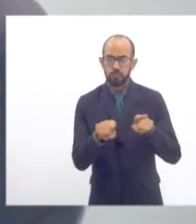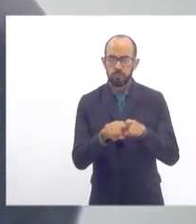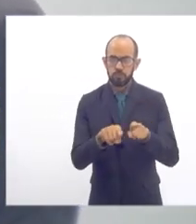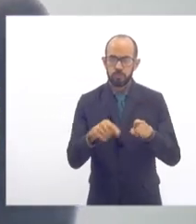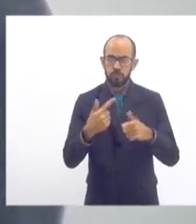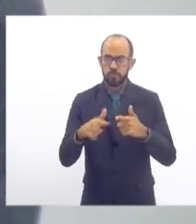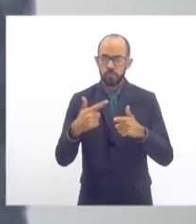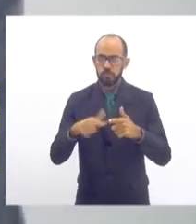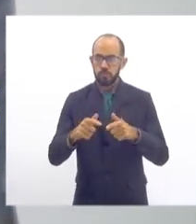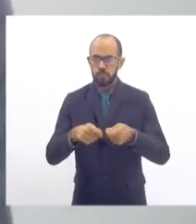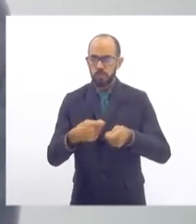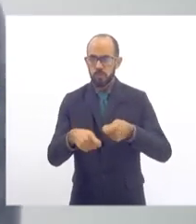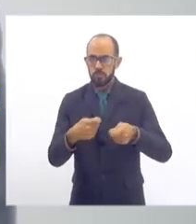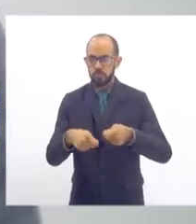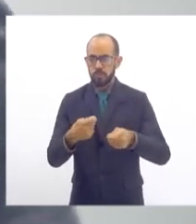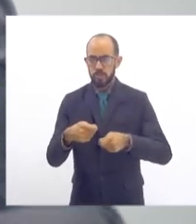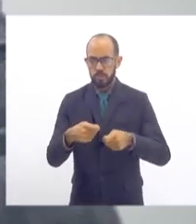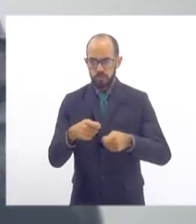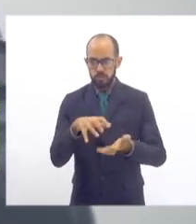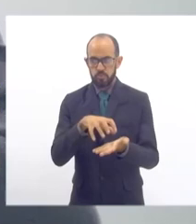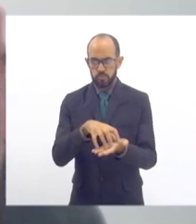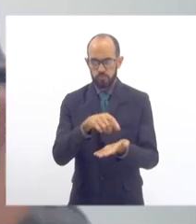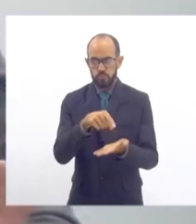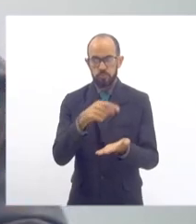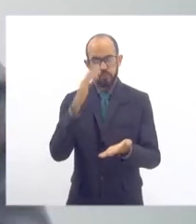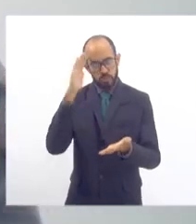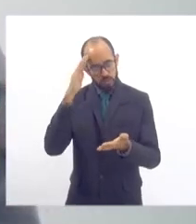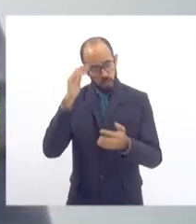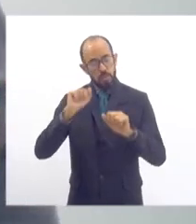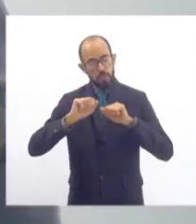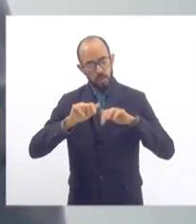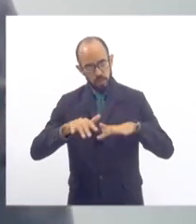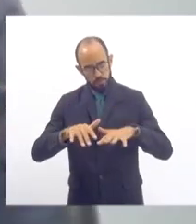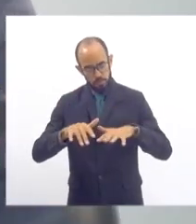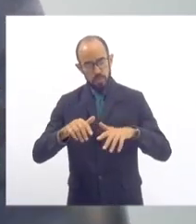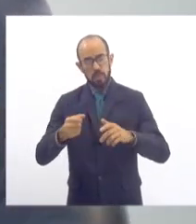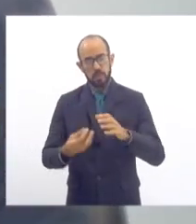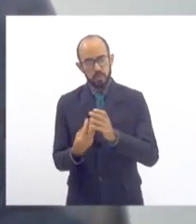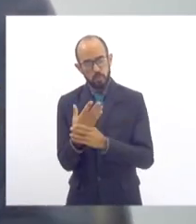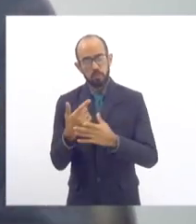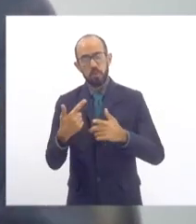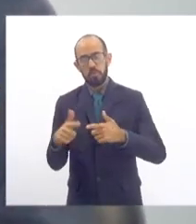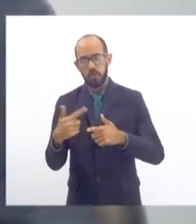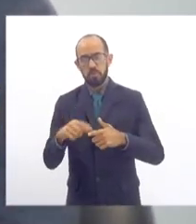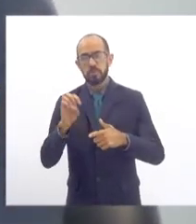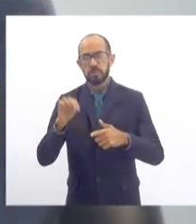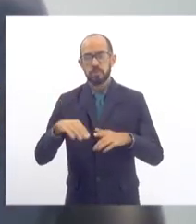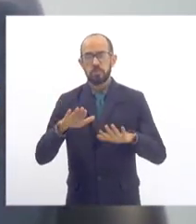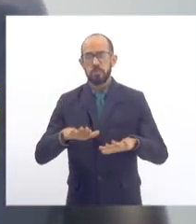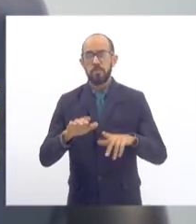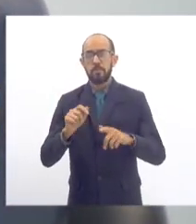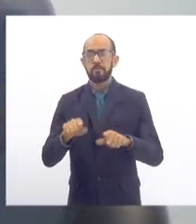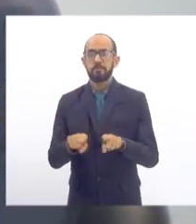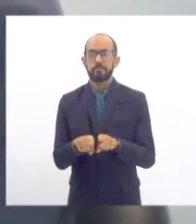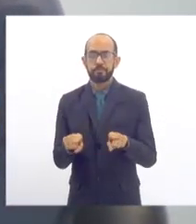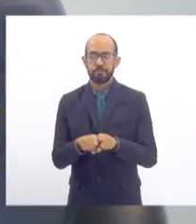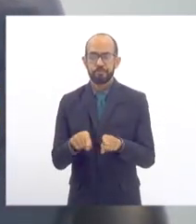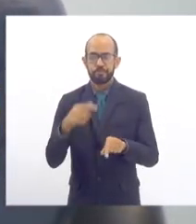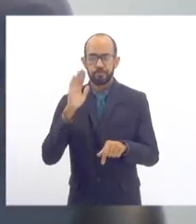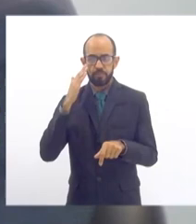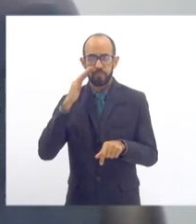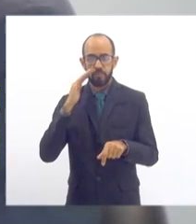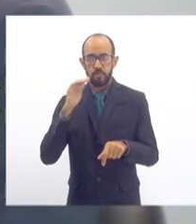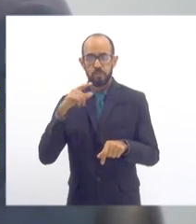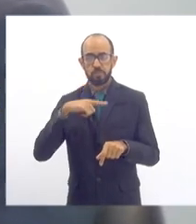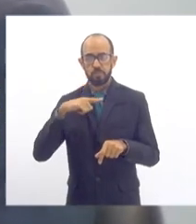órgão. A gente entende que a pandemia impactou diversos setores, a gente entende uma série de coisas, mas a gente entende que nesse campo tem